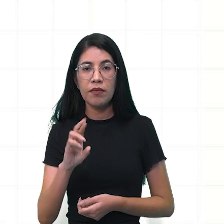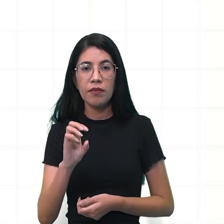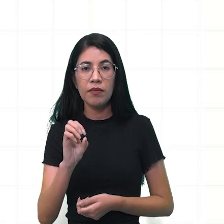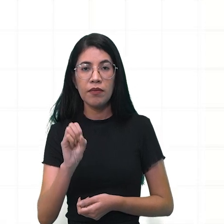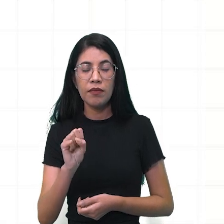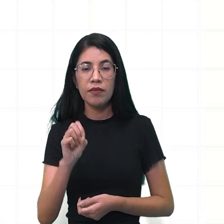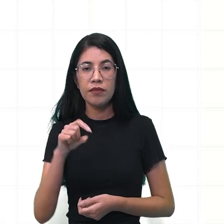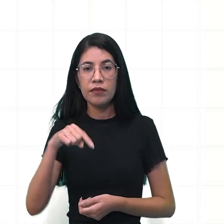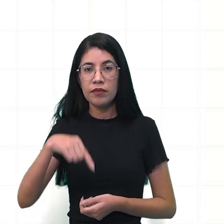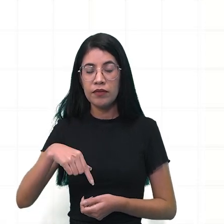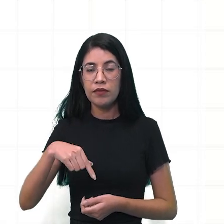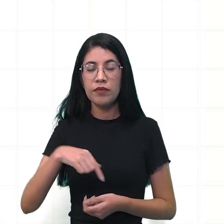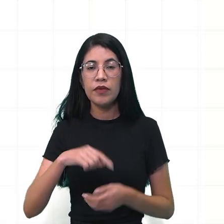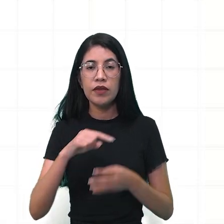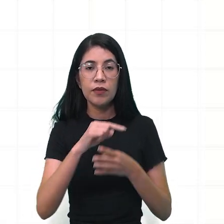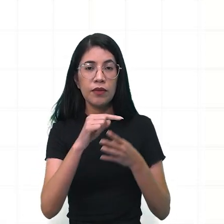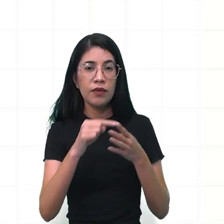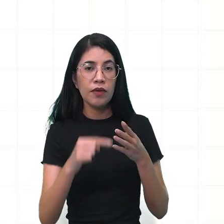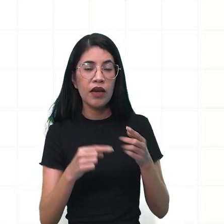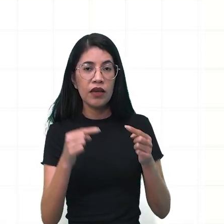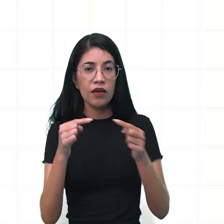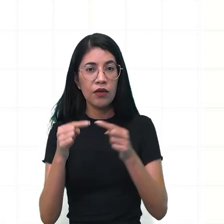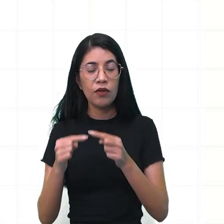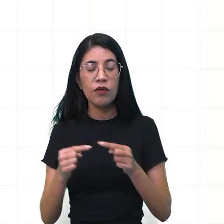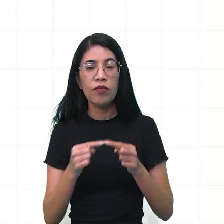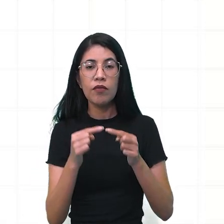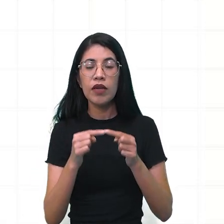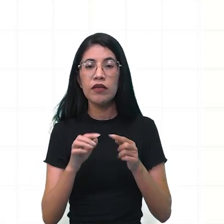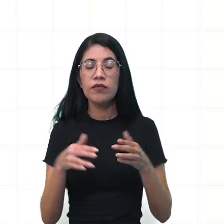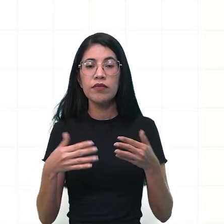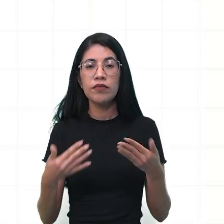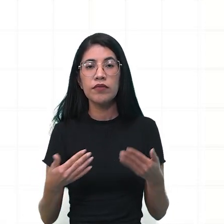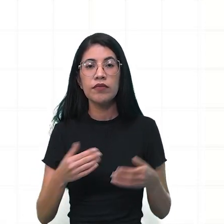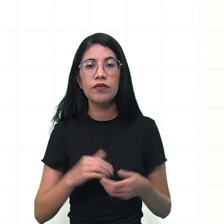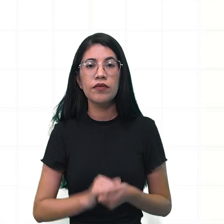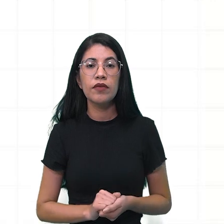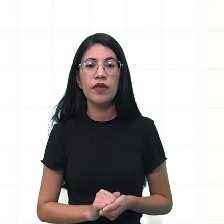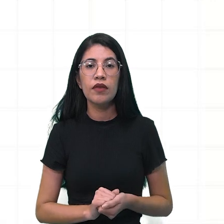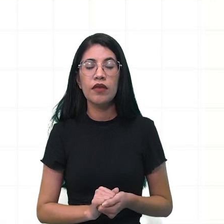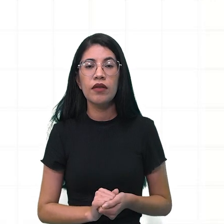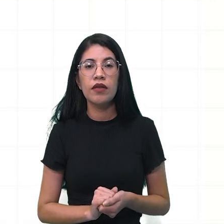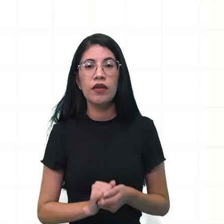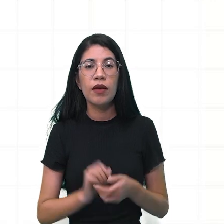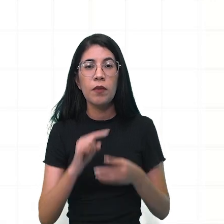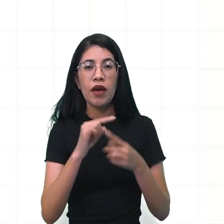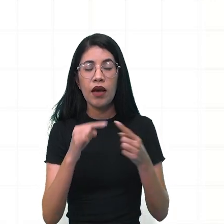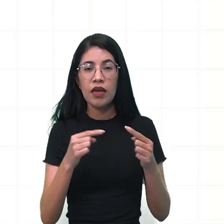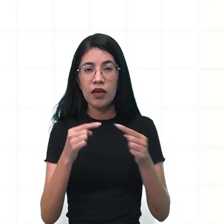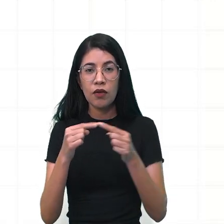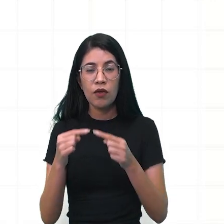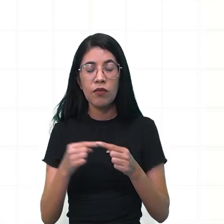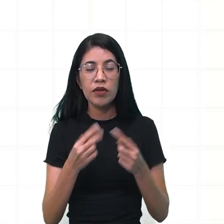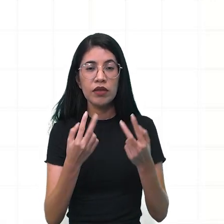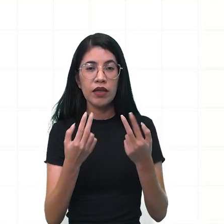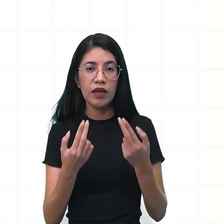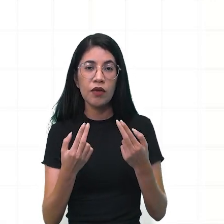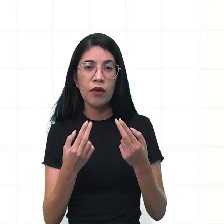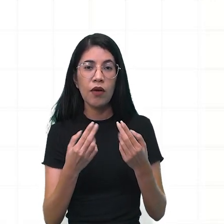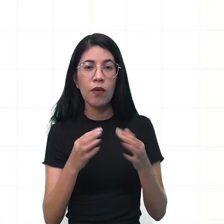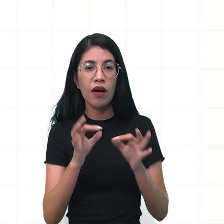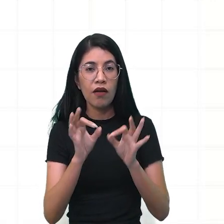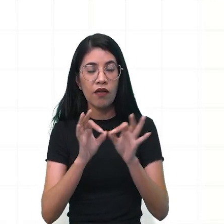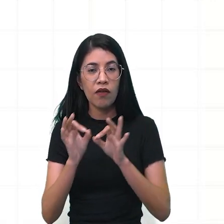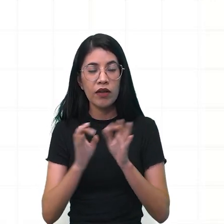Q. A alternativa correta, então, que nós temos aí para que fique igual a